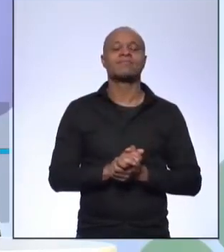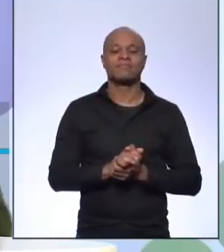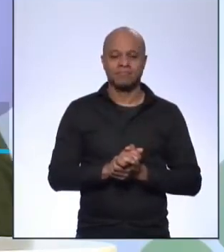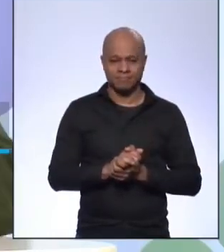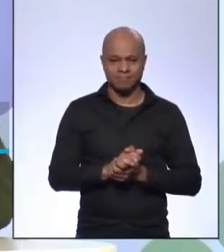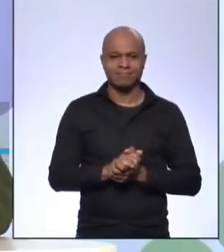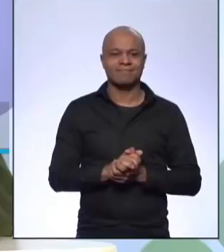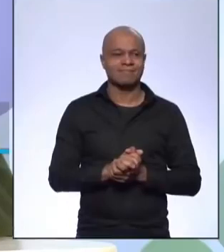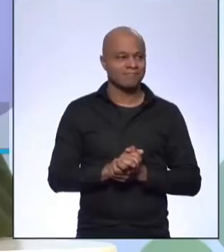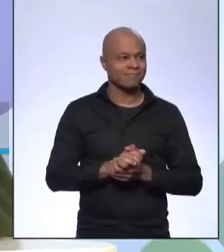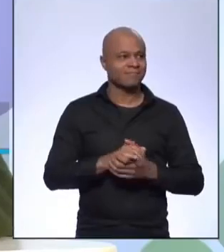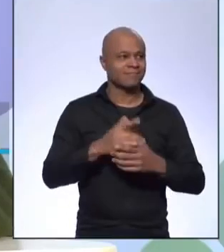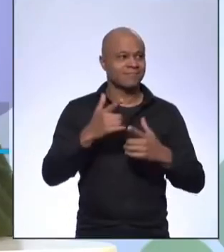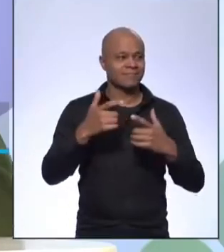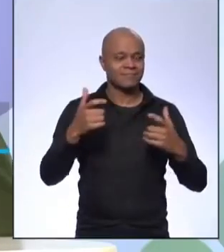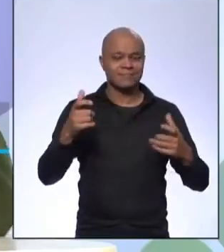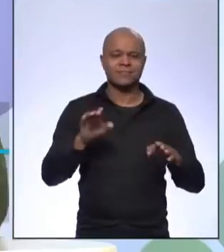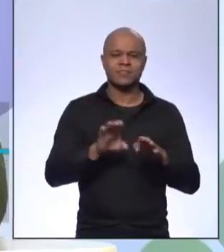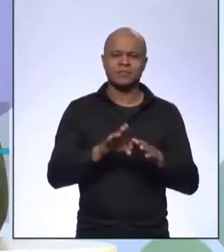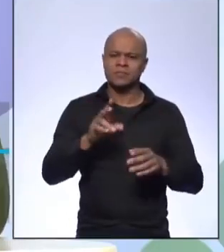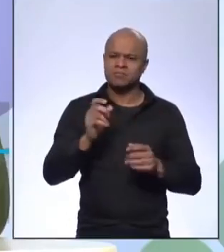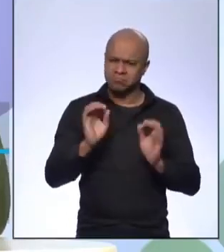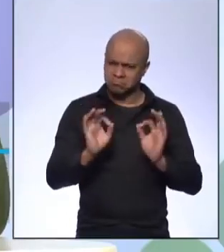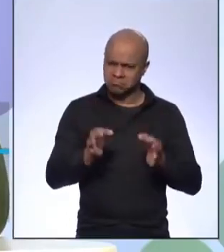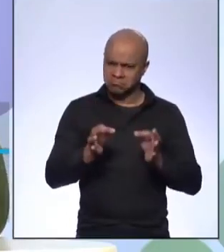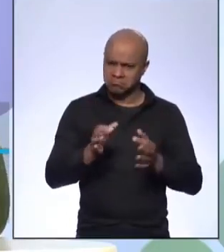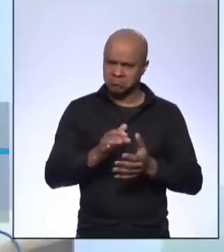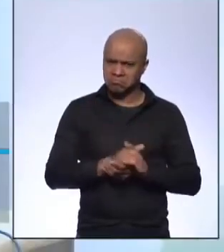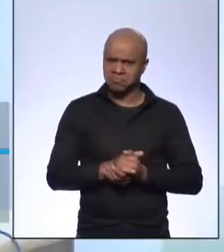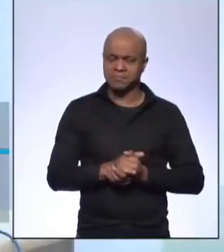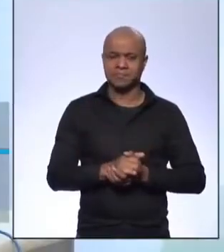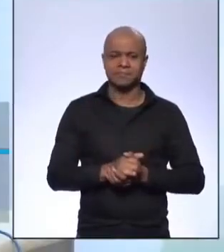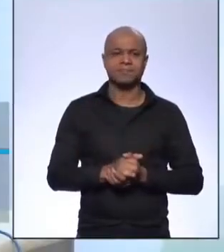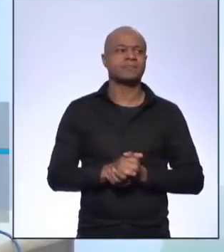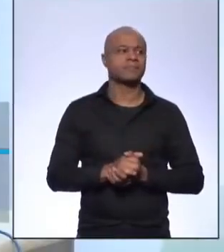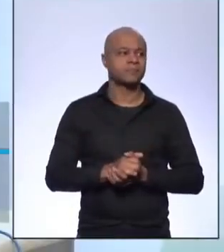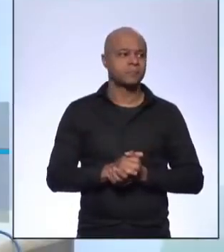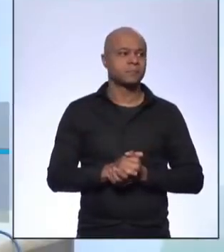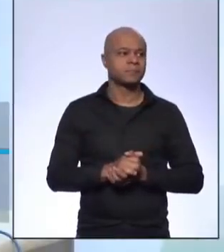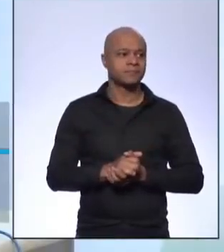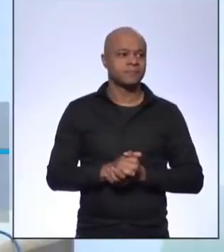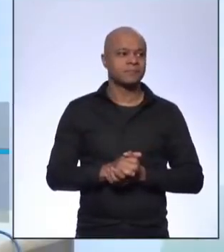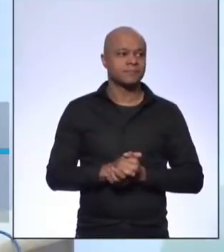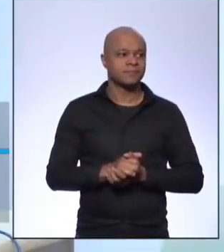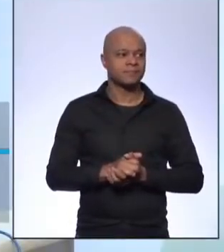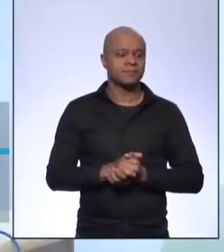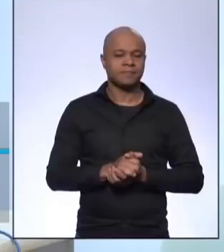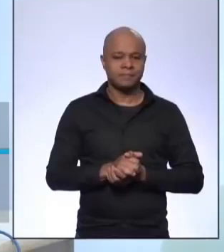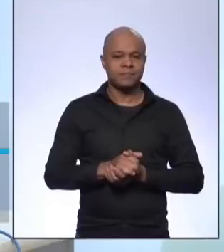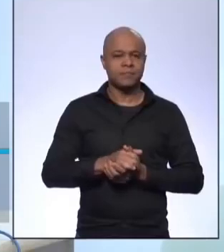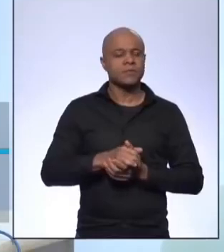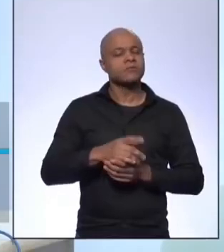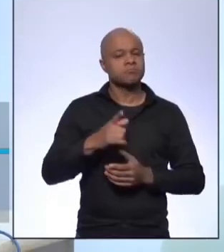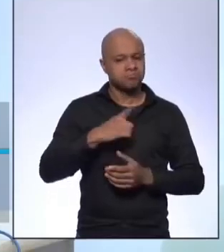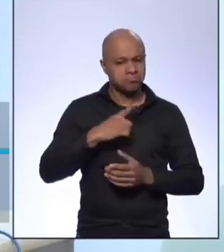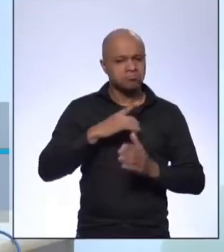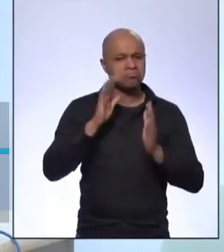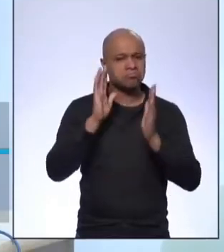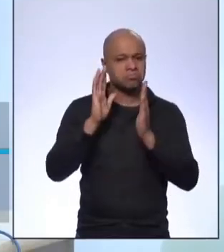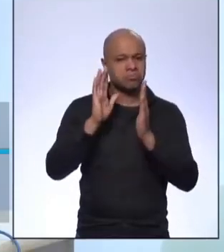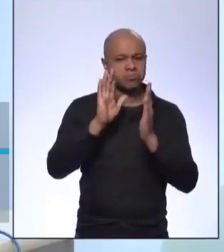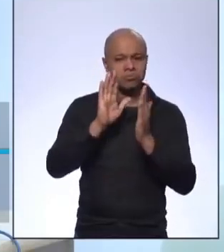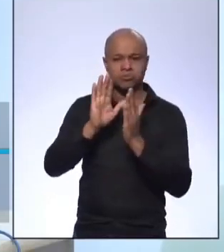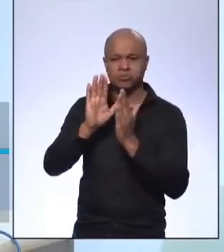e guerra. É isso mesmo, prof? Olha, confronto, com certeza nós temos.